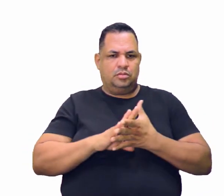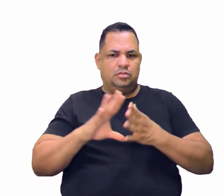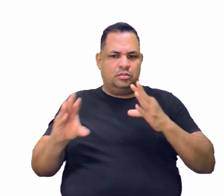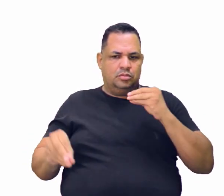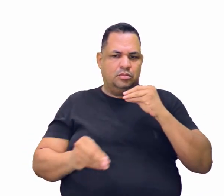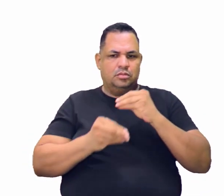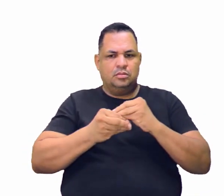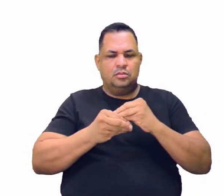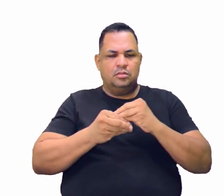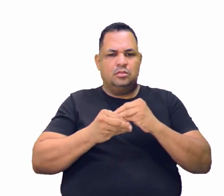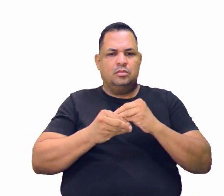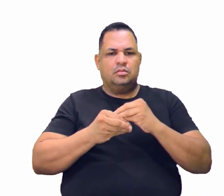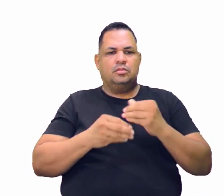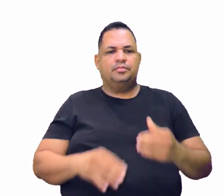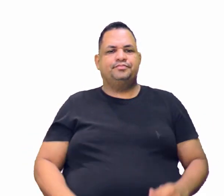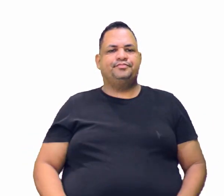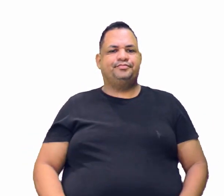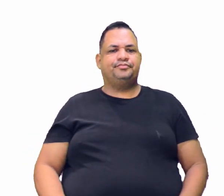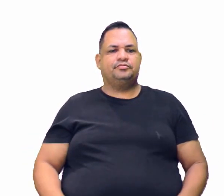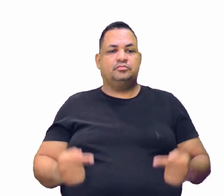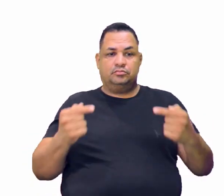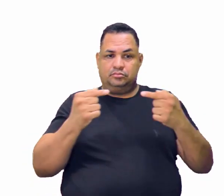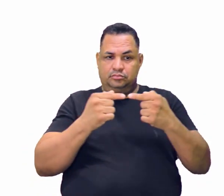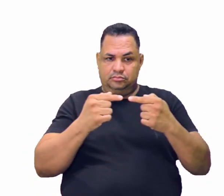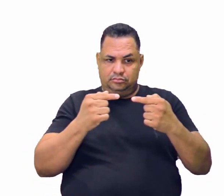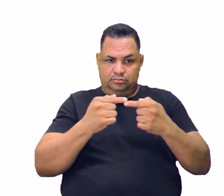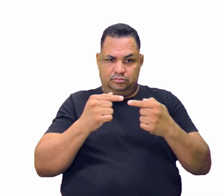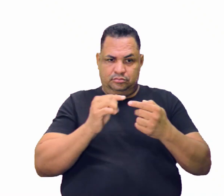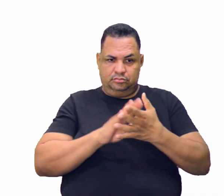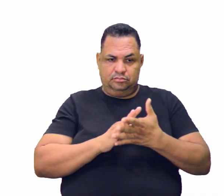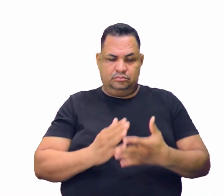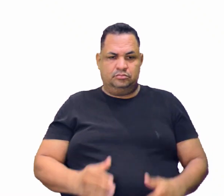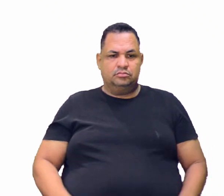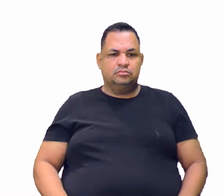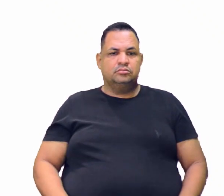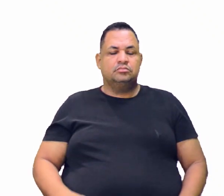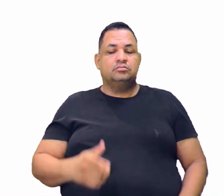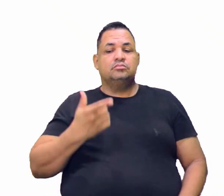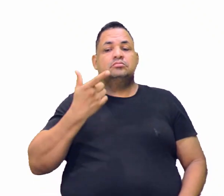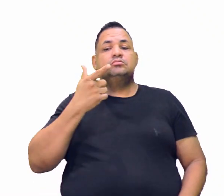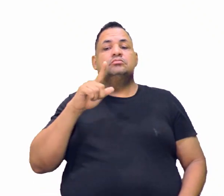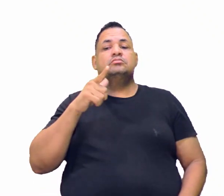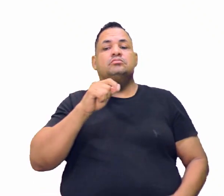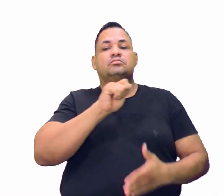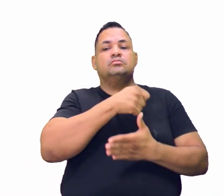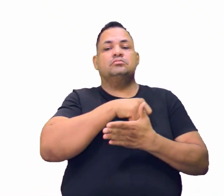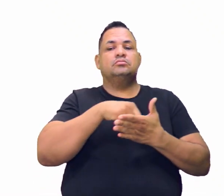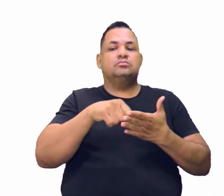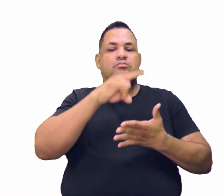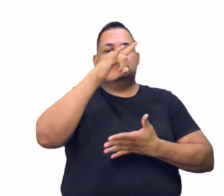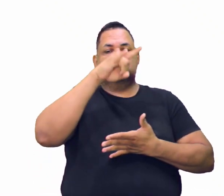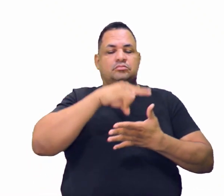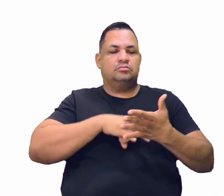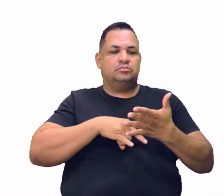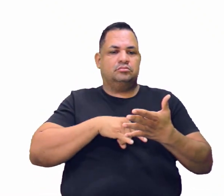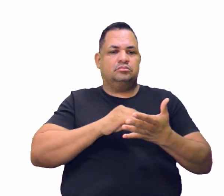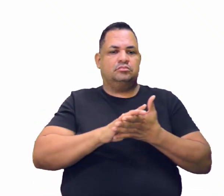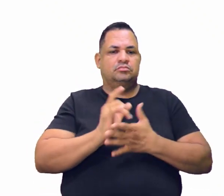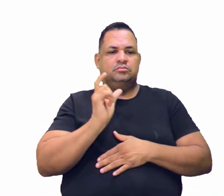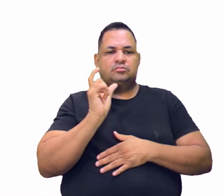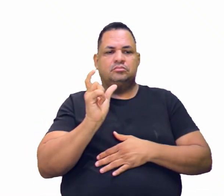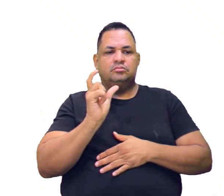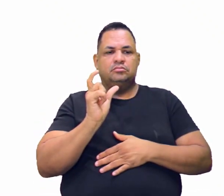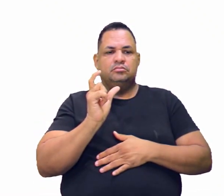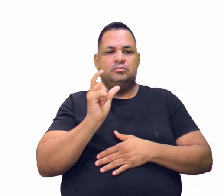Anexo. Ó, fazendo a concordância. Caso não tivesse escrito documento, fosse a